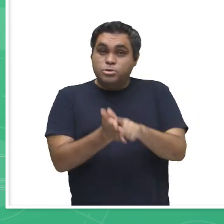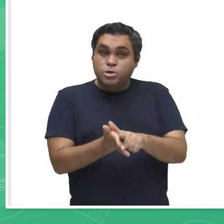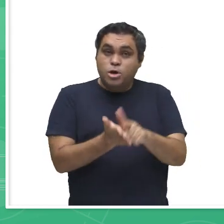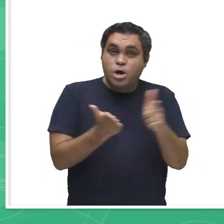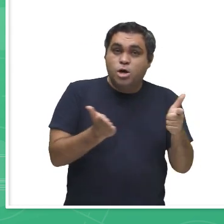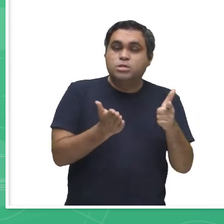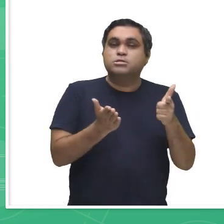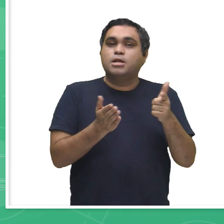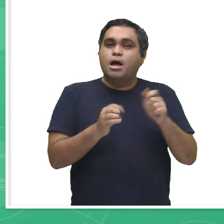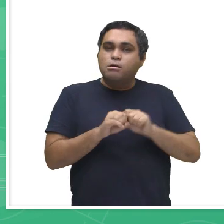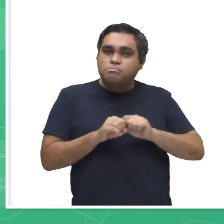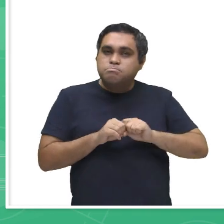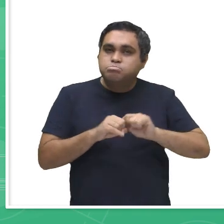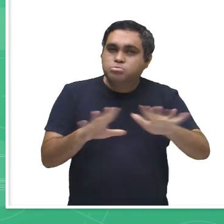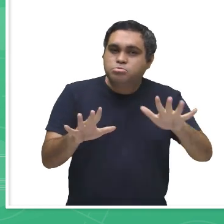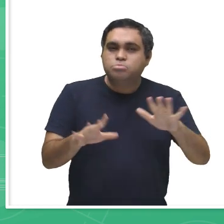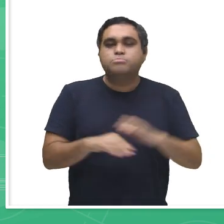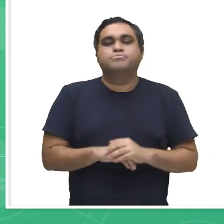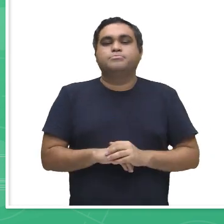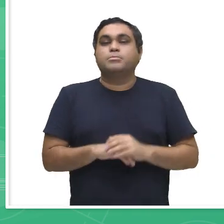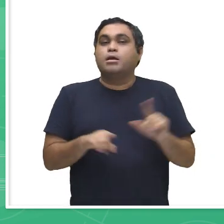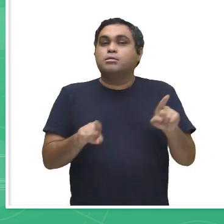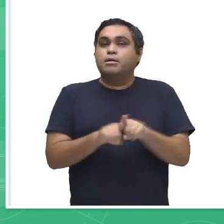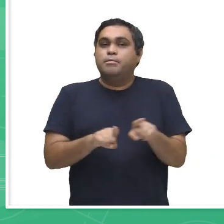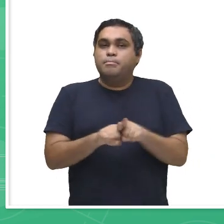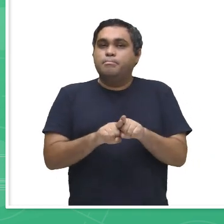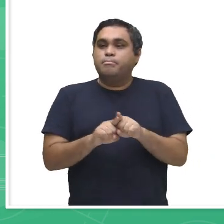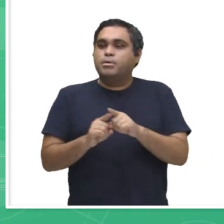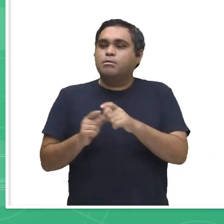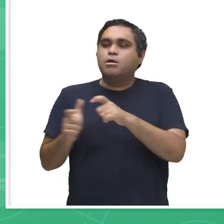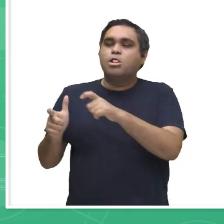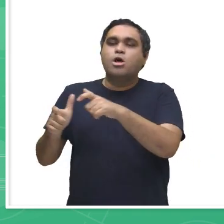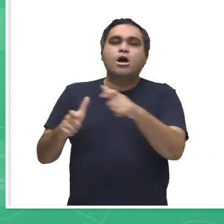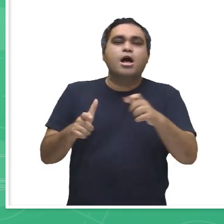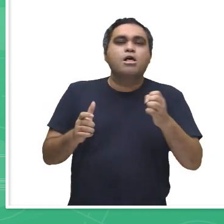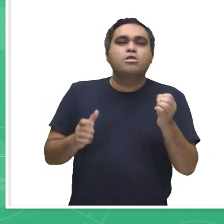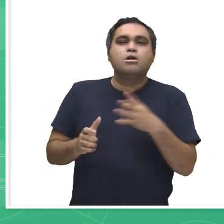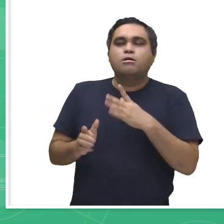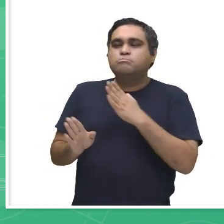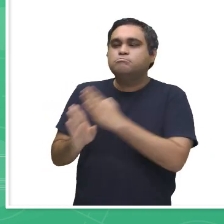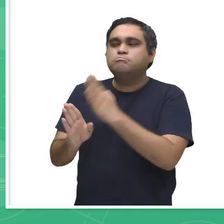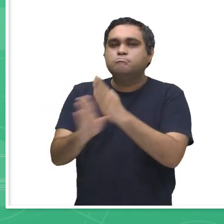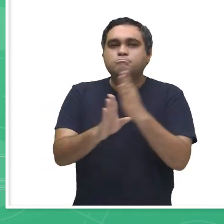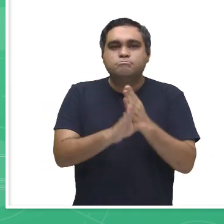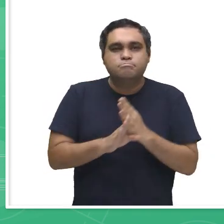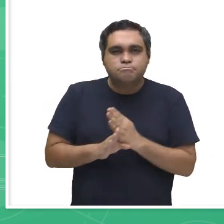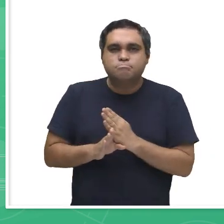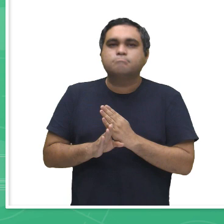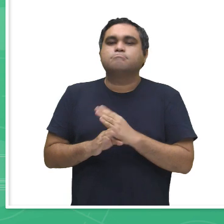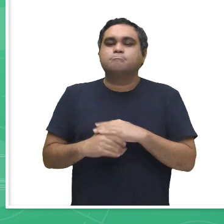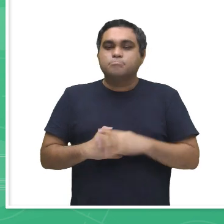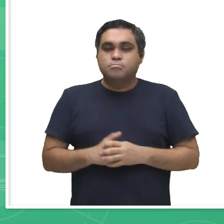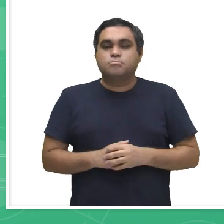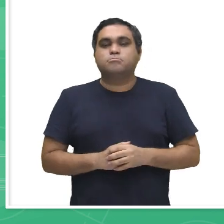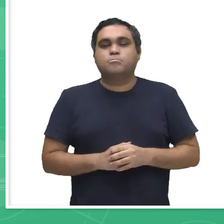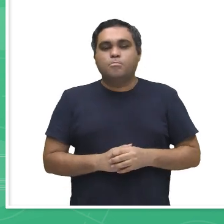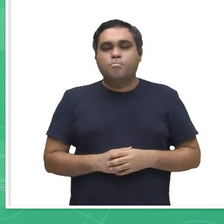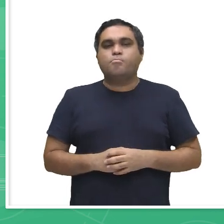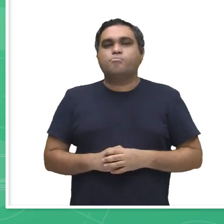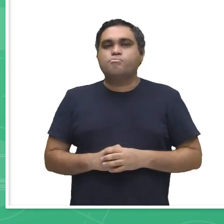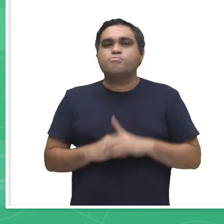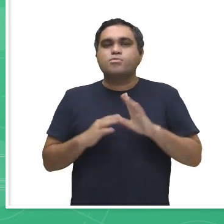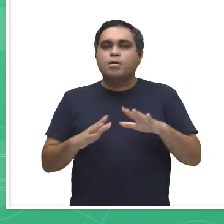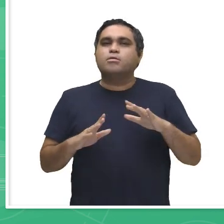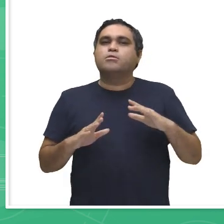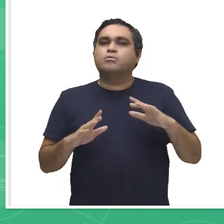a descoberta do novo mundo, uma nova cultura e o início do movimento renascentista, né? Que tem como